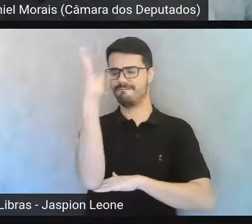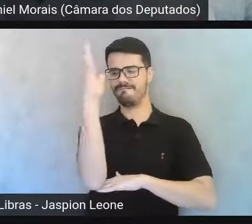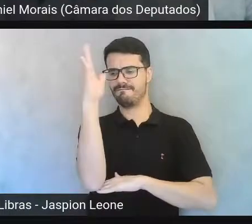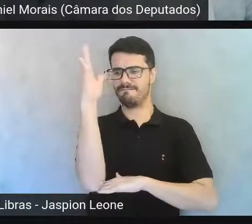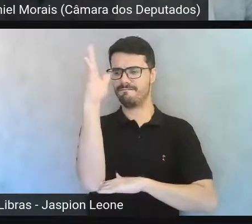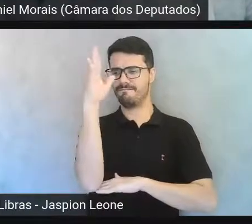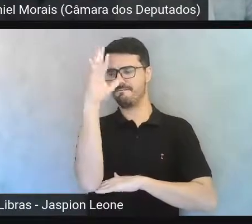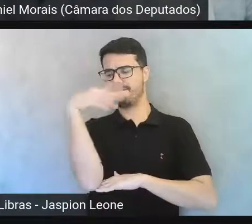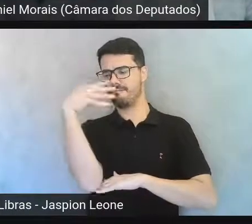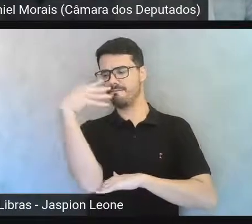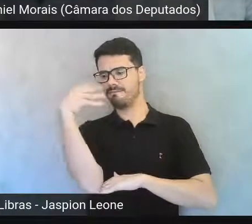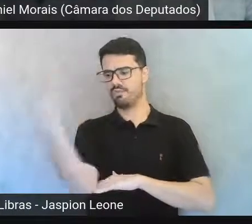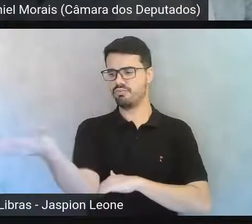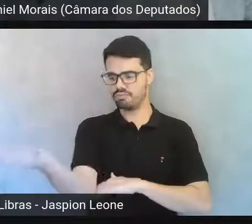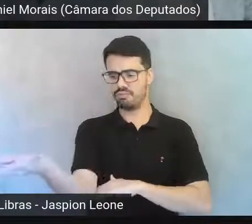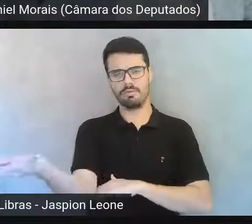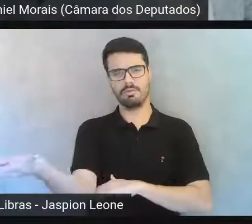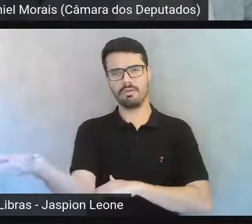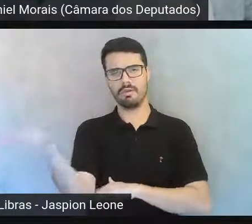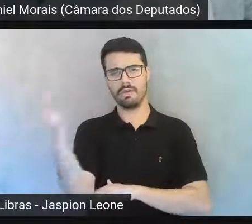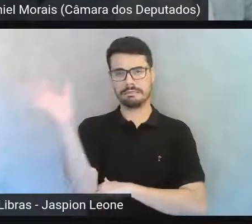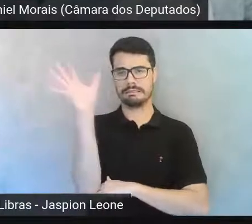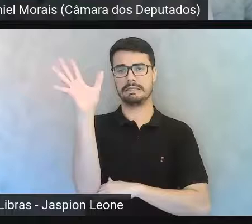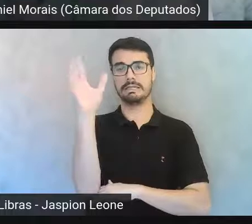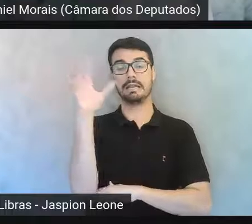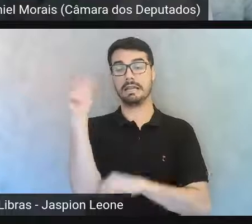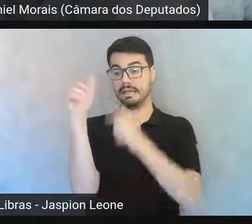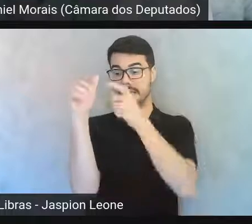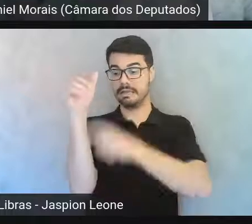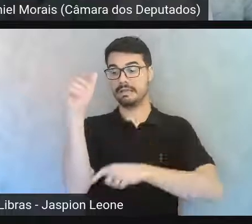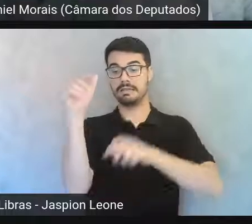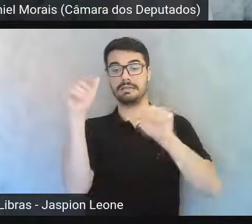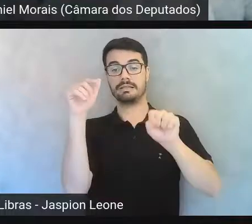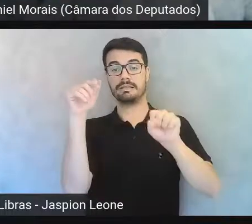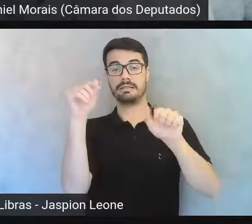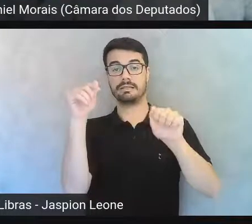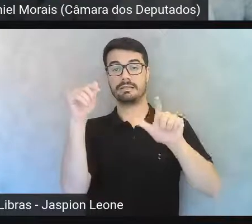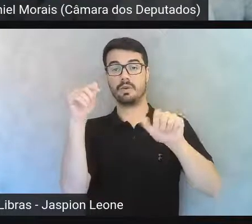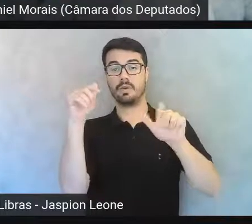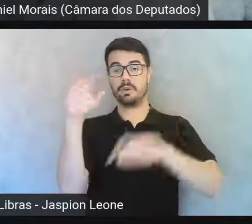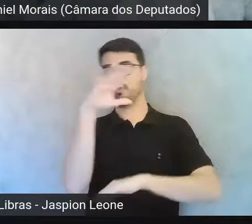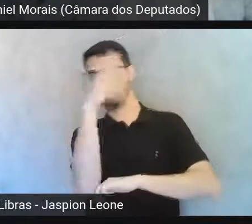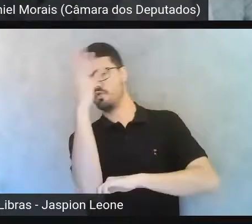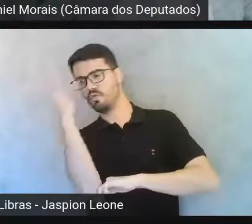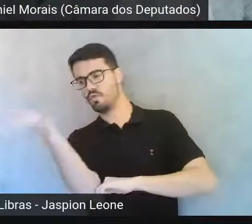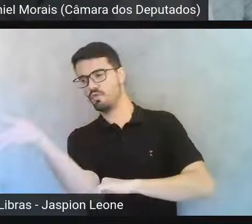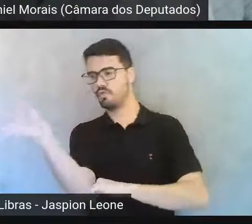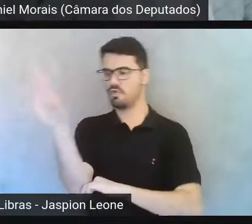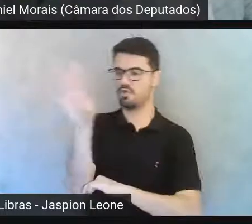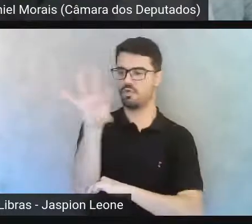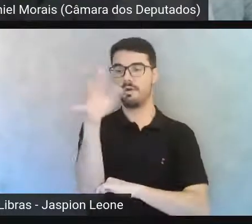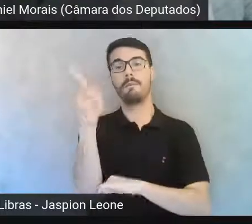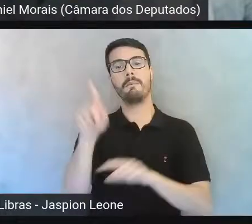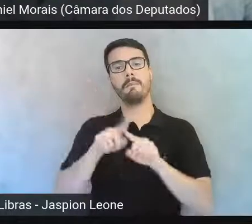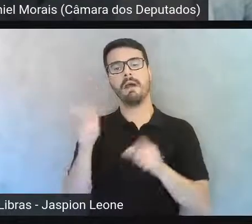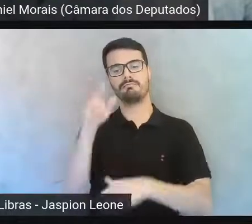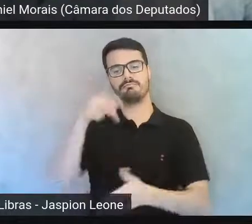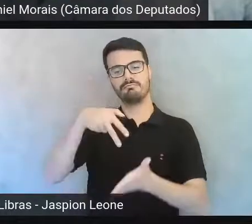O salgueiro se dobrou quando precisava e sobreviveu. Então, o que fala sobre